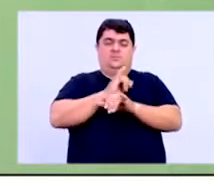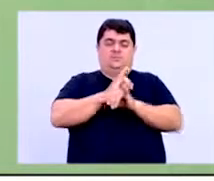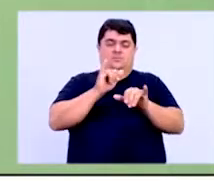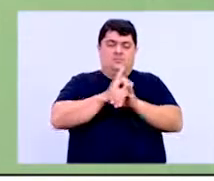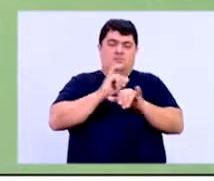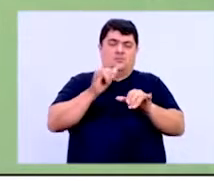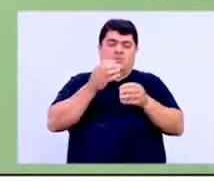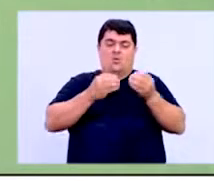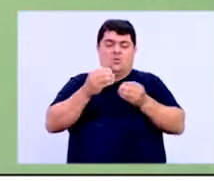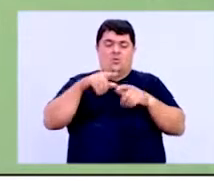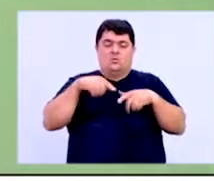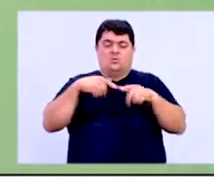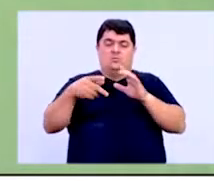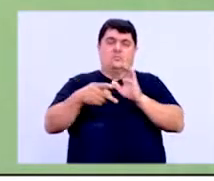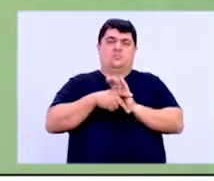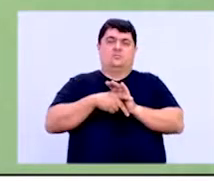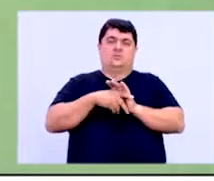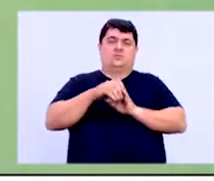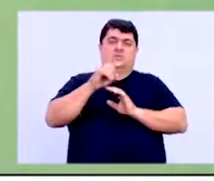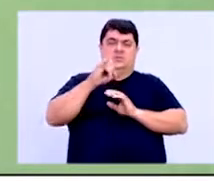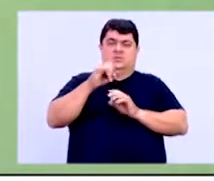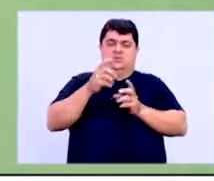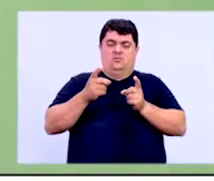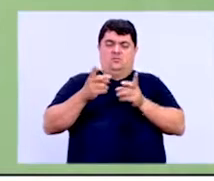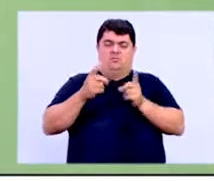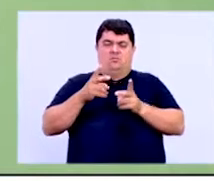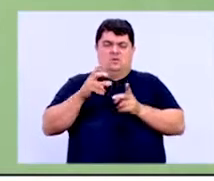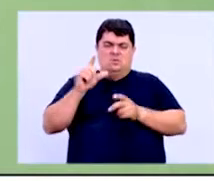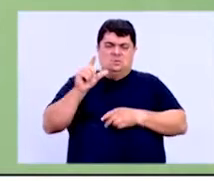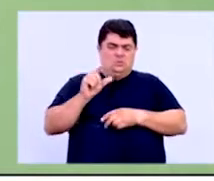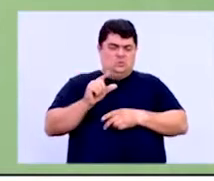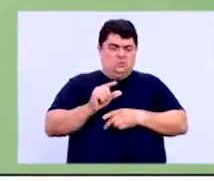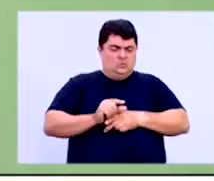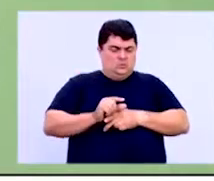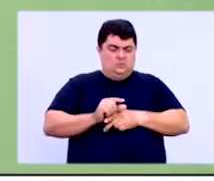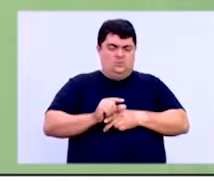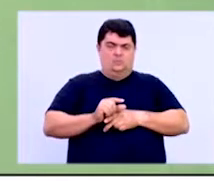para como trabalhar isso aqui. Se suas vendas diminuíram para